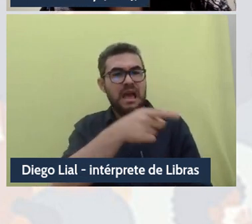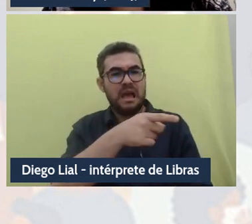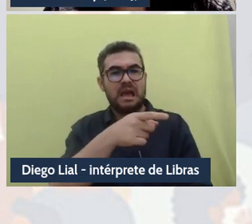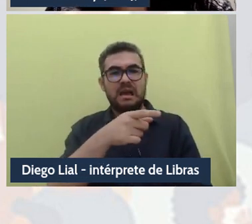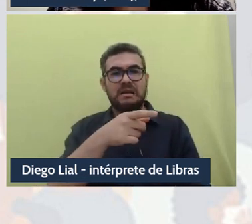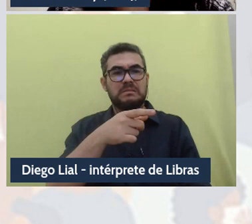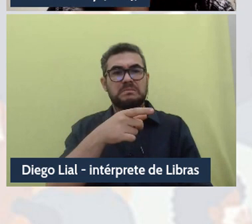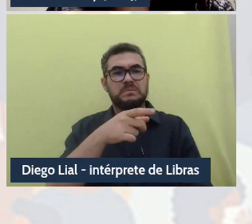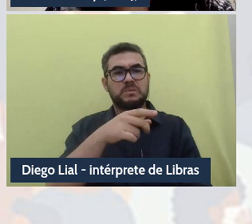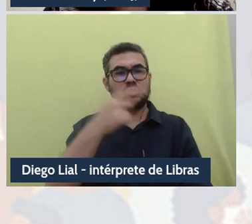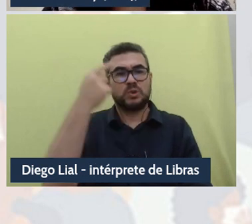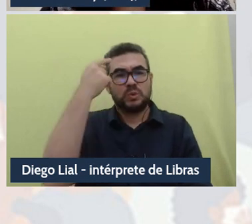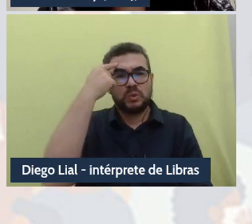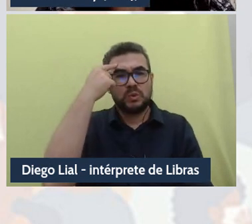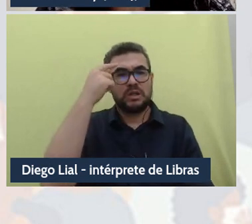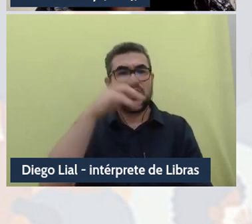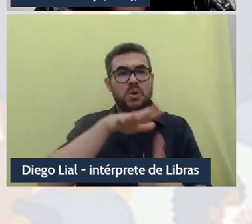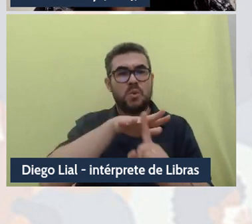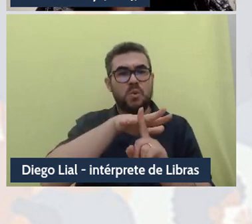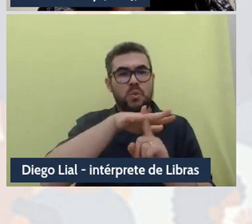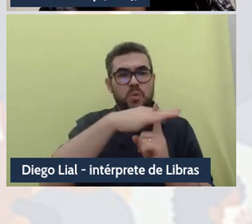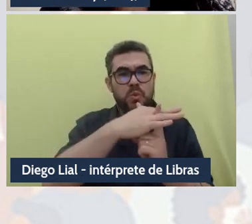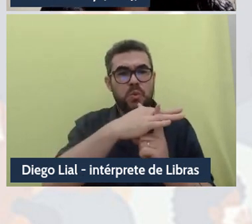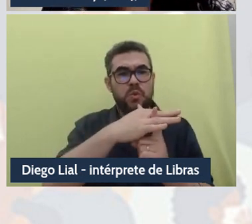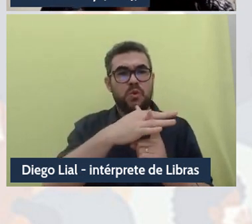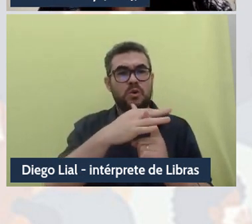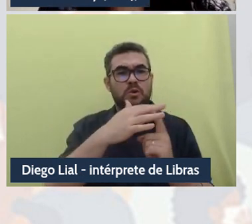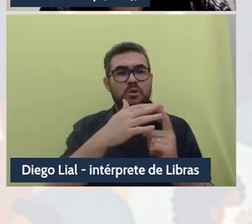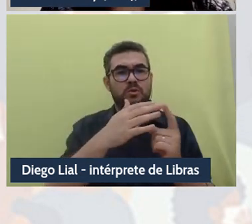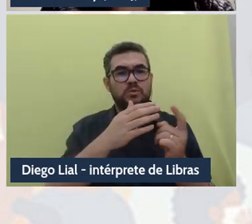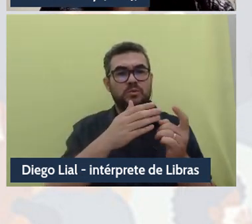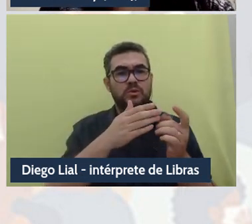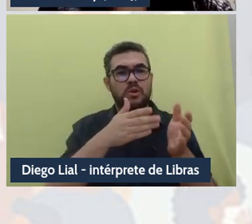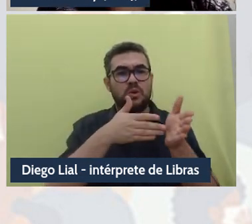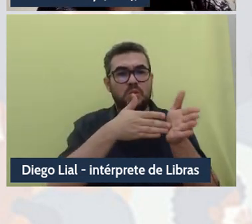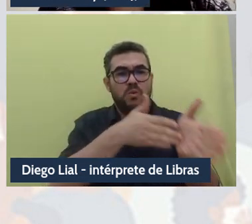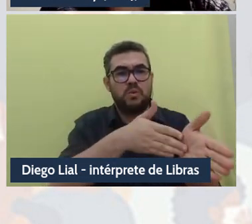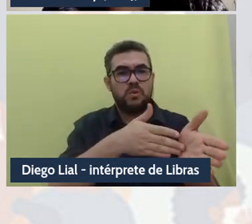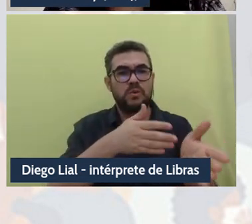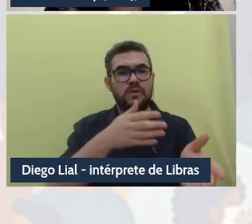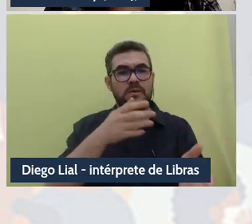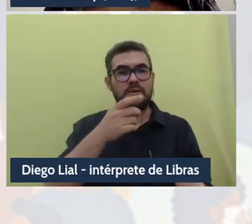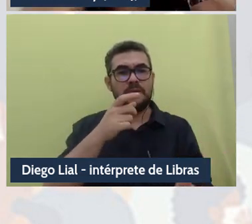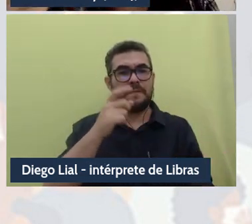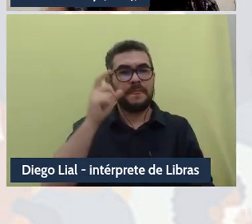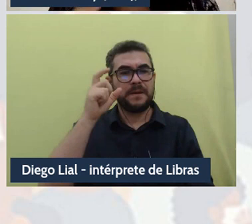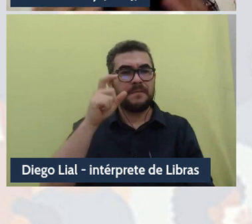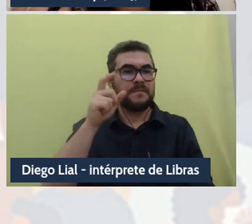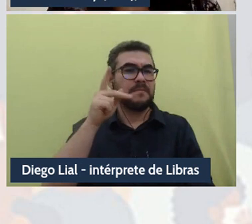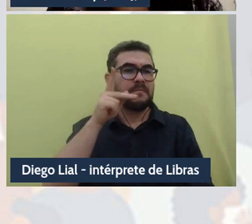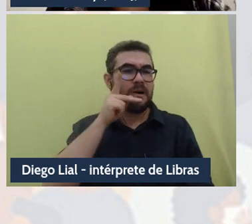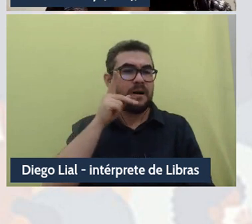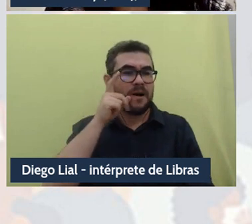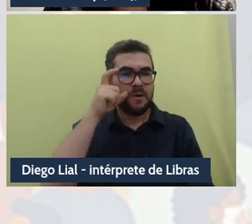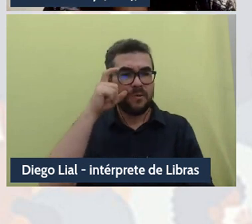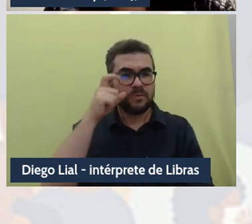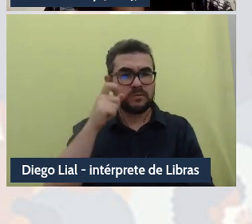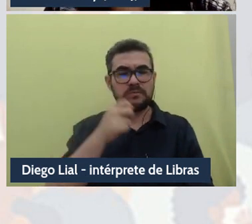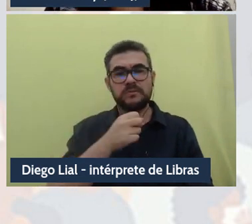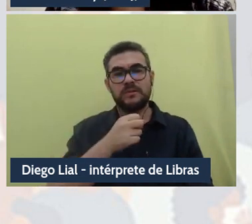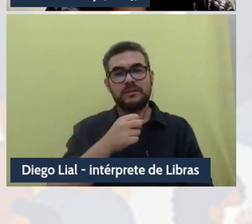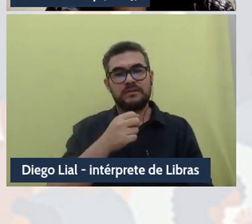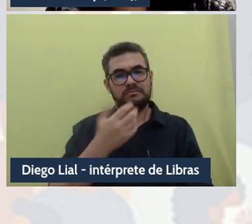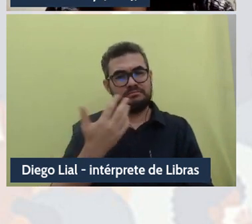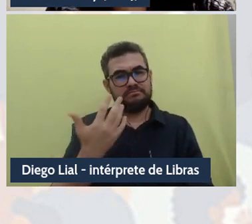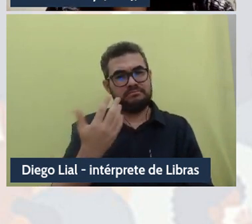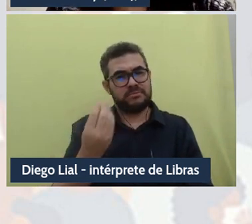isso circulou, né, na época do centenário de Paulo Freire, né, em vários grupos